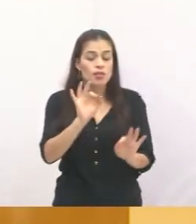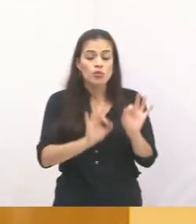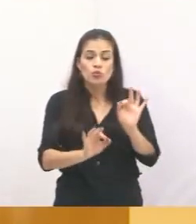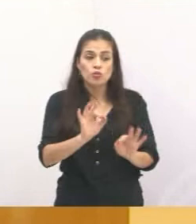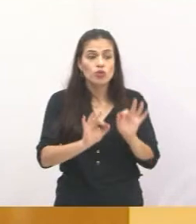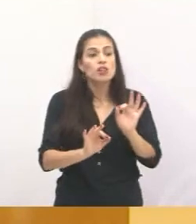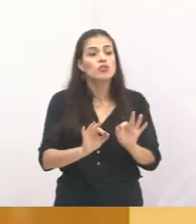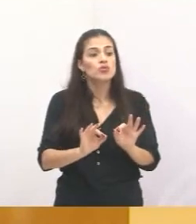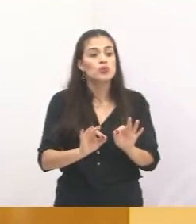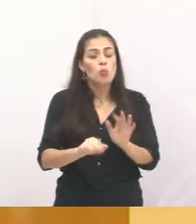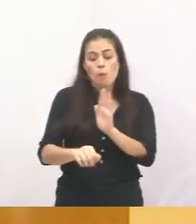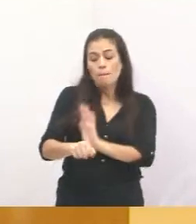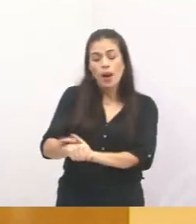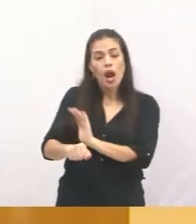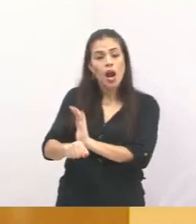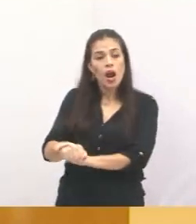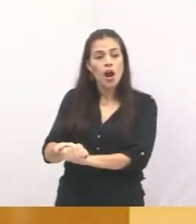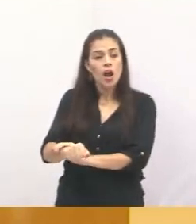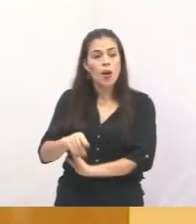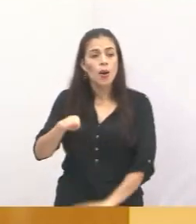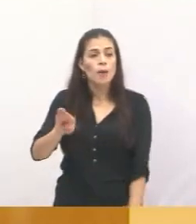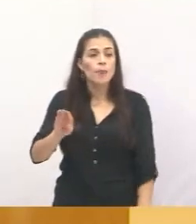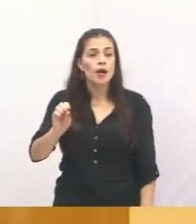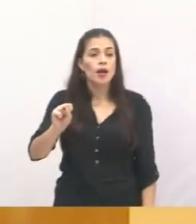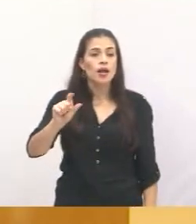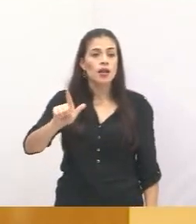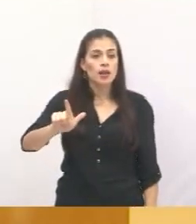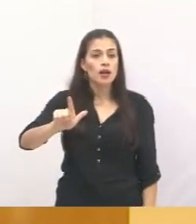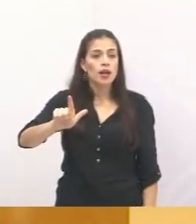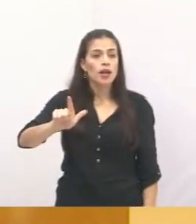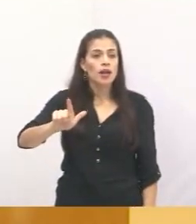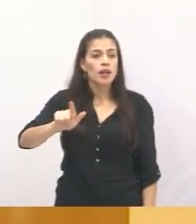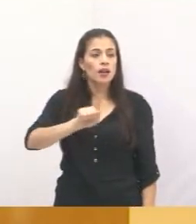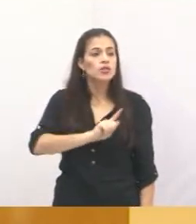dele. Inclusive há aqui,